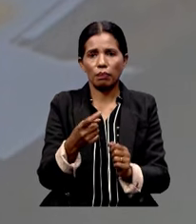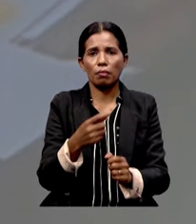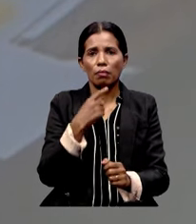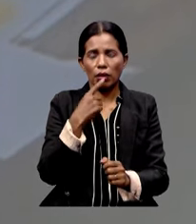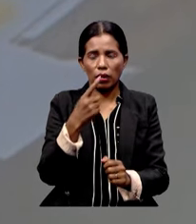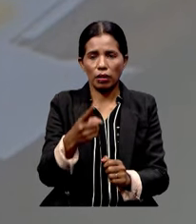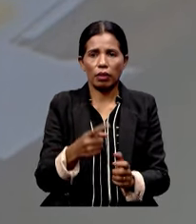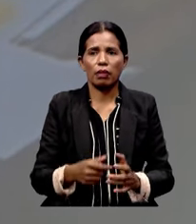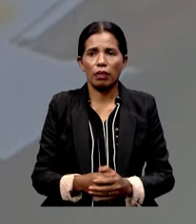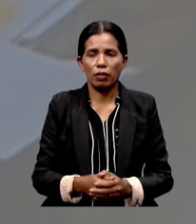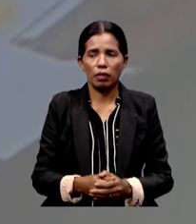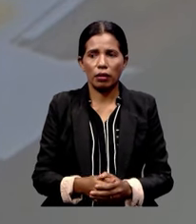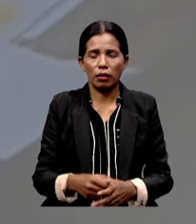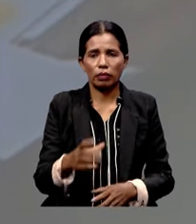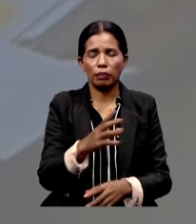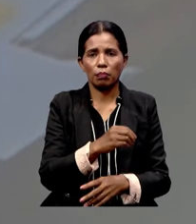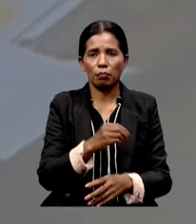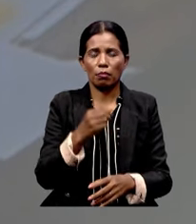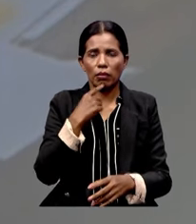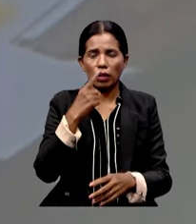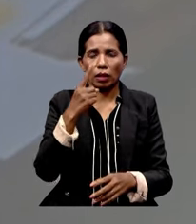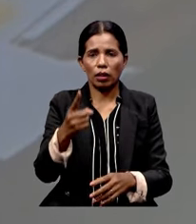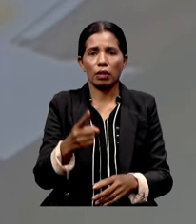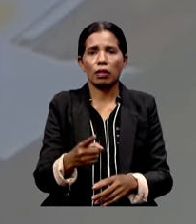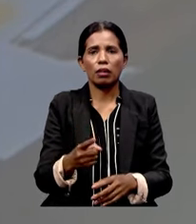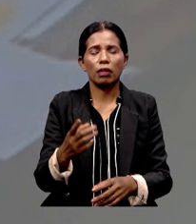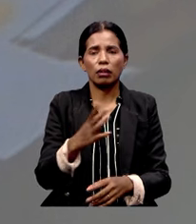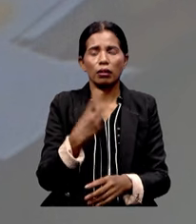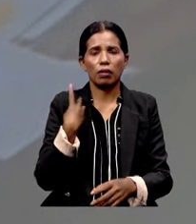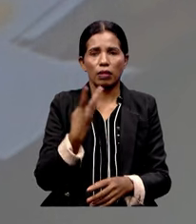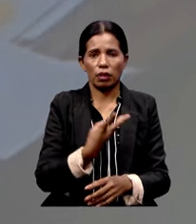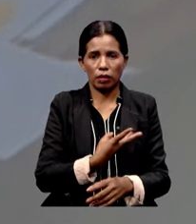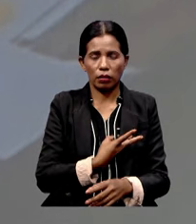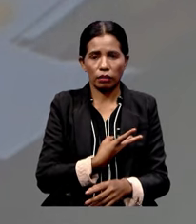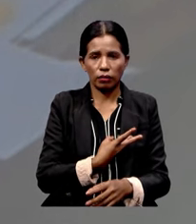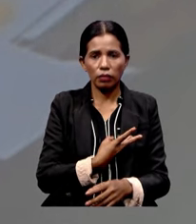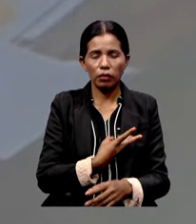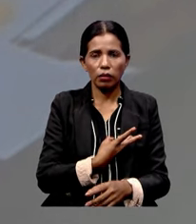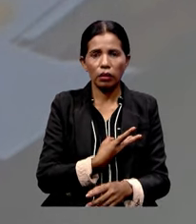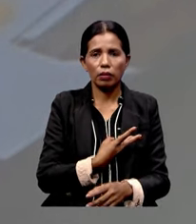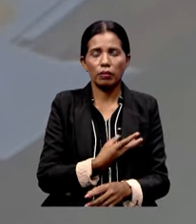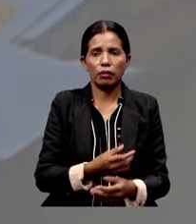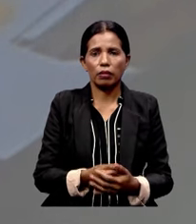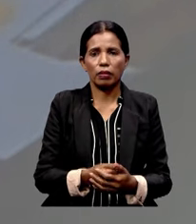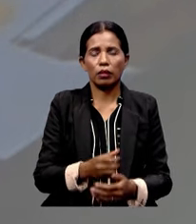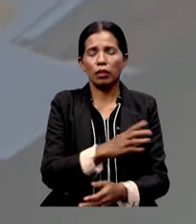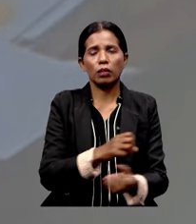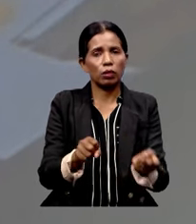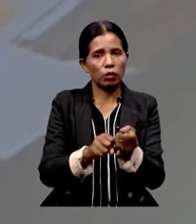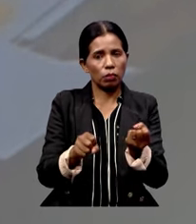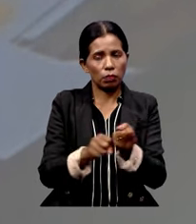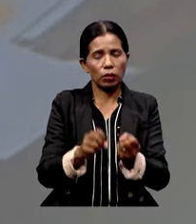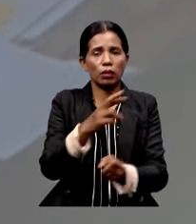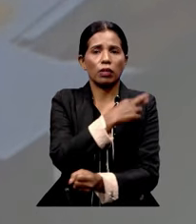nessa ne. Perpetuation of state sovereignty in is our cause. No to Timor that supports the destruction of